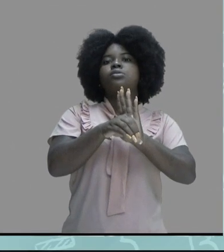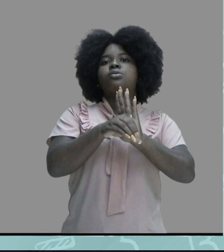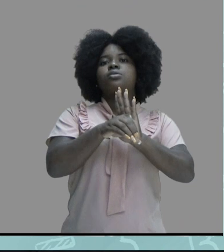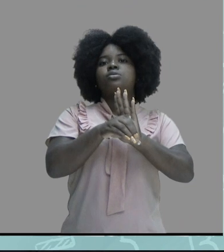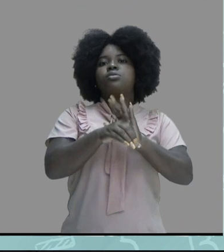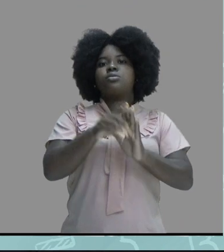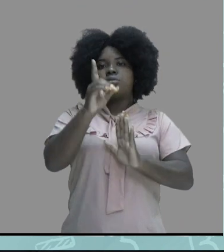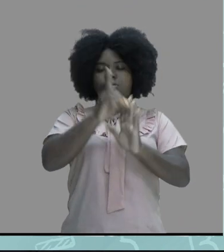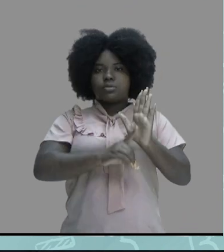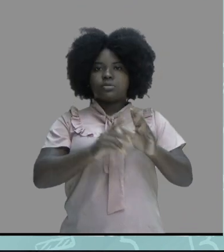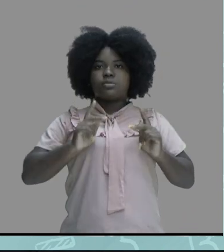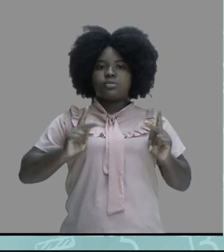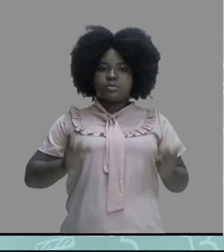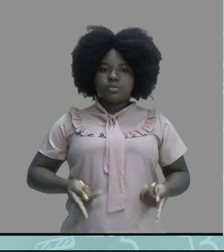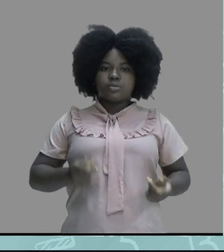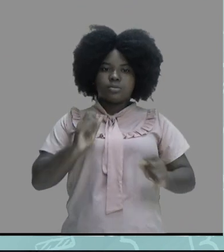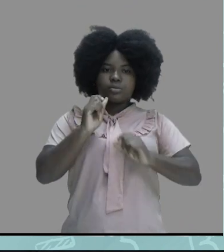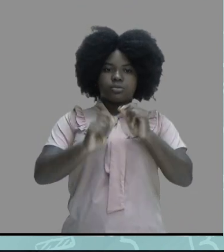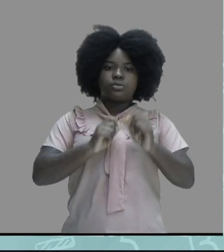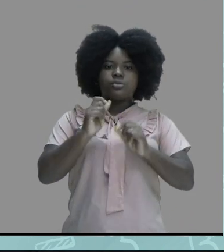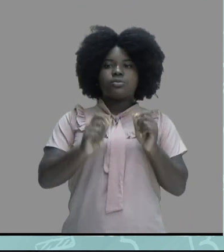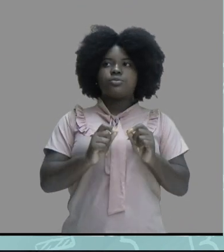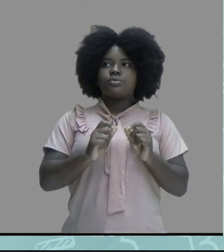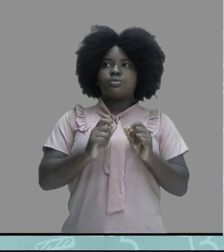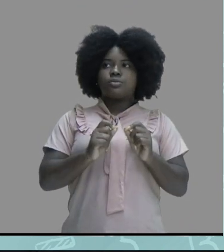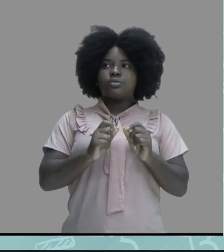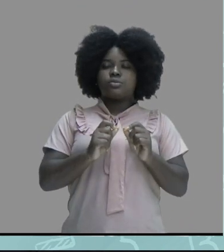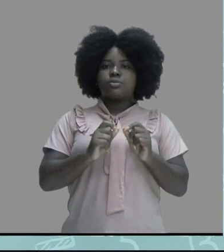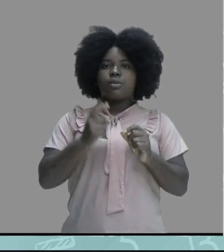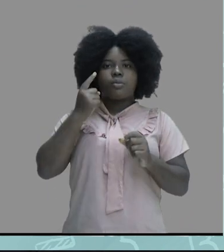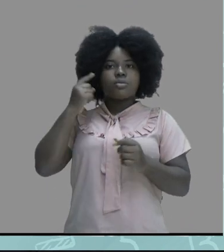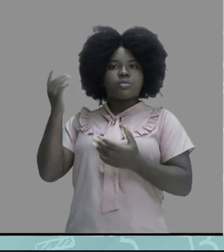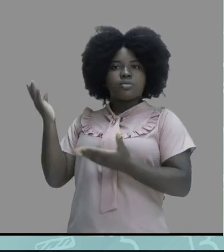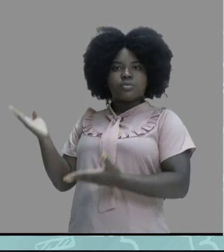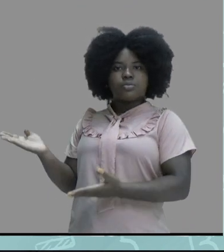um conjunto de direitos que todas